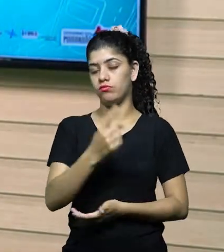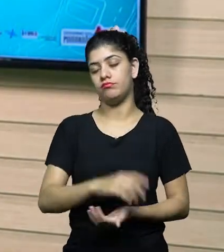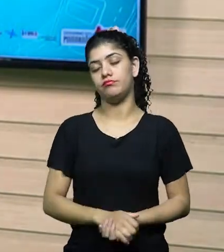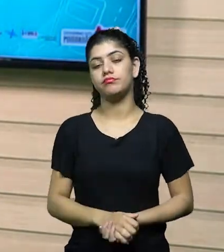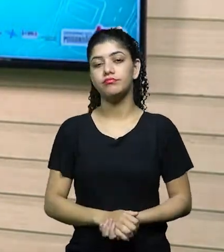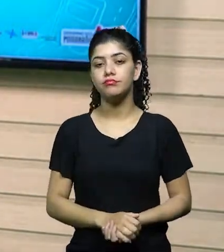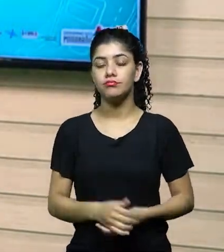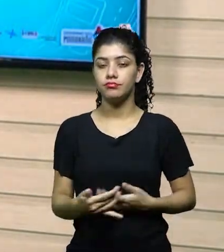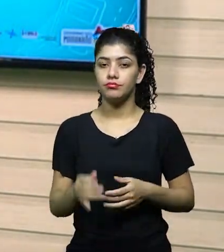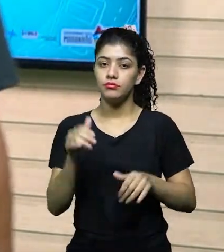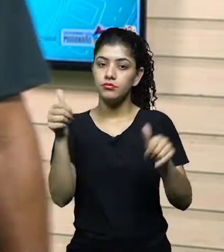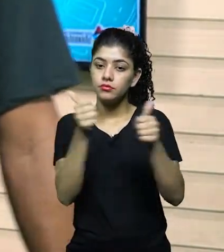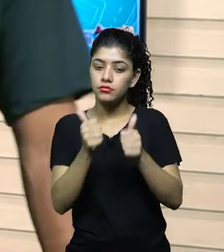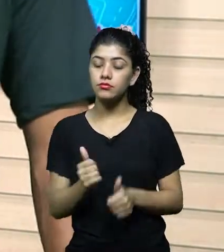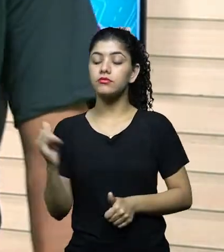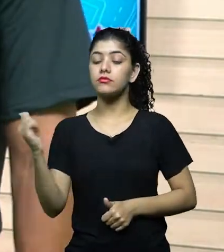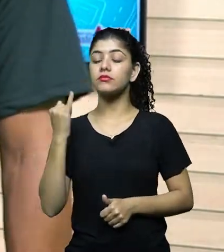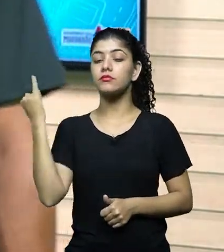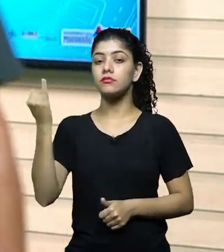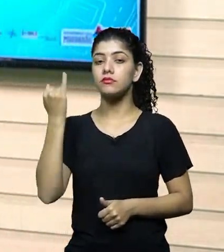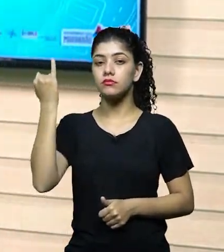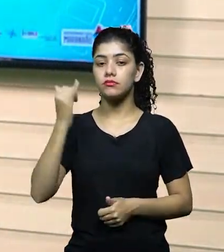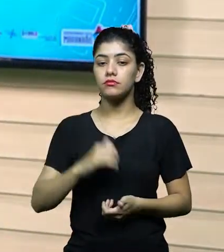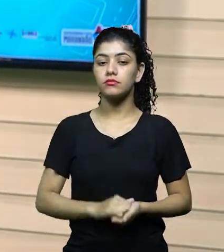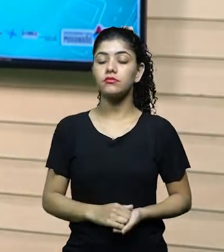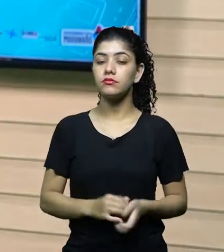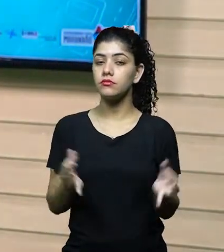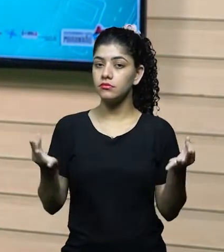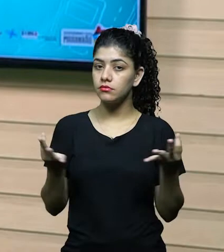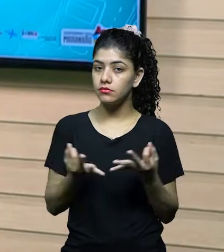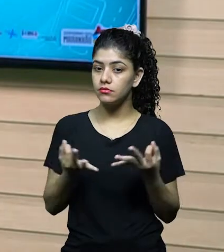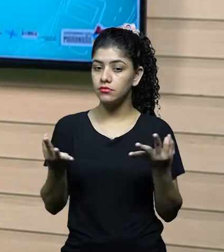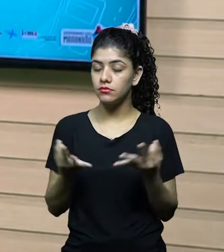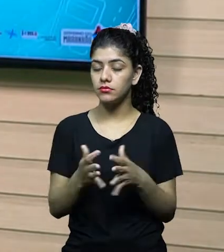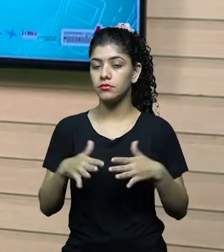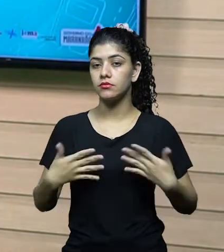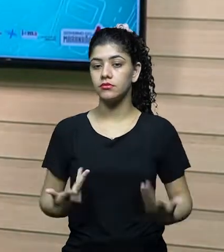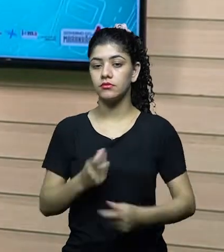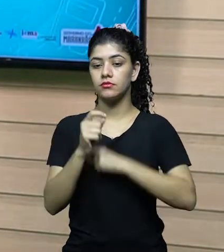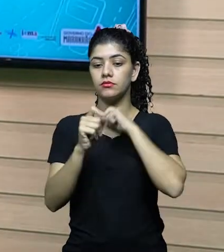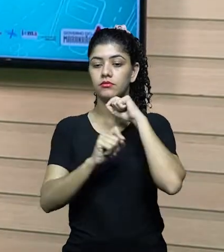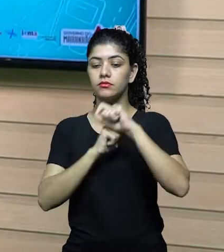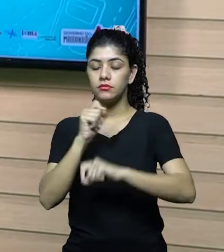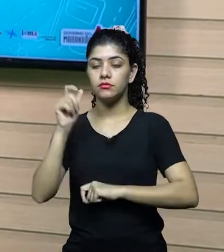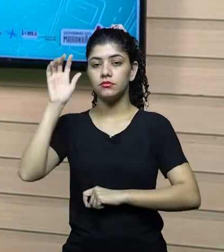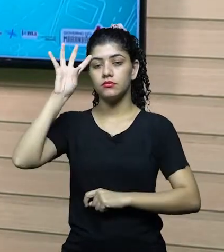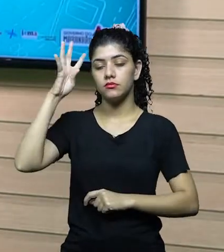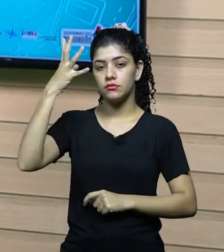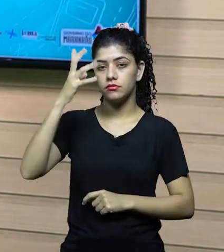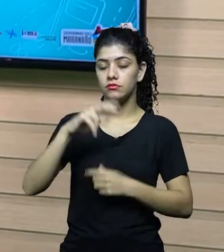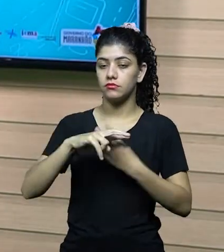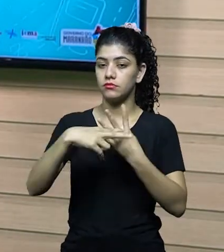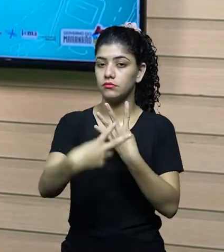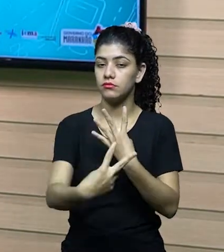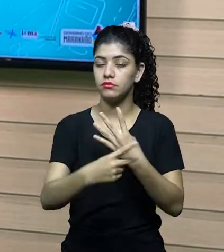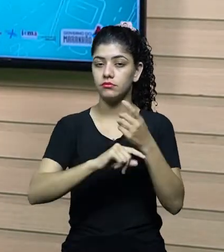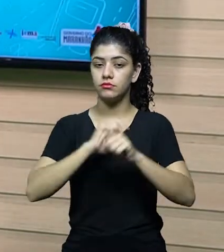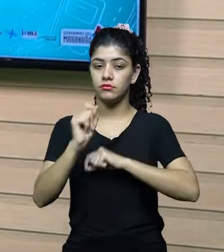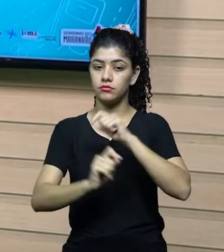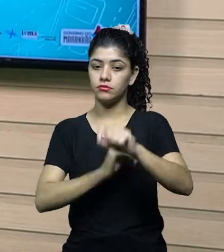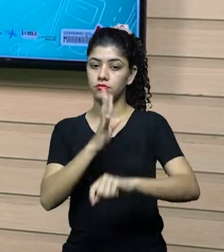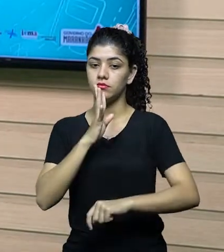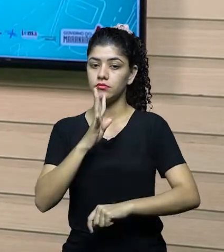Então, esse tipo de análise é muito importante. Perfeito? Então, Isso, consequentemente, né, quando